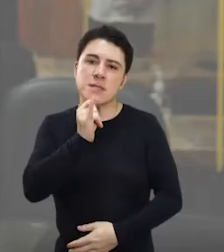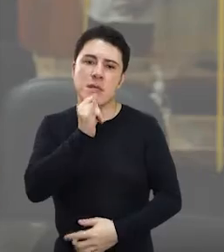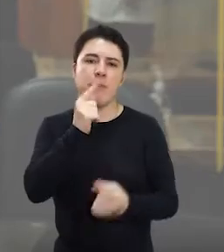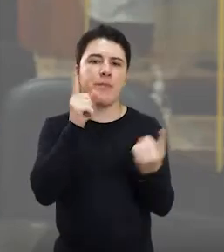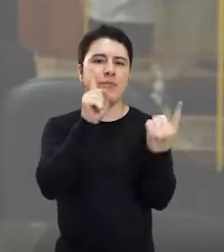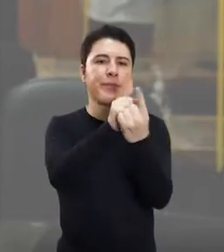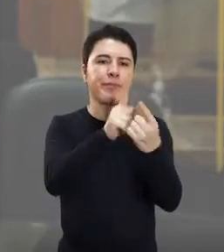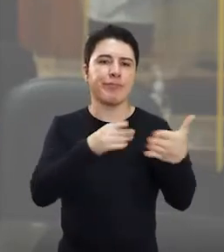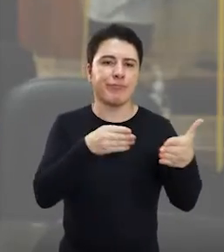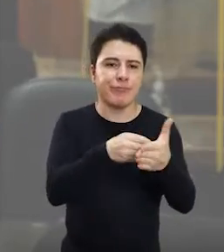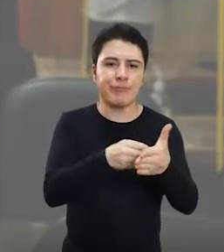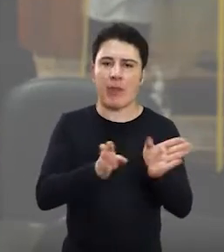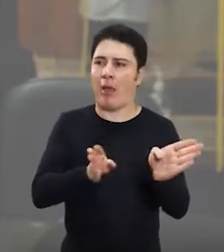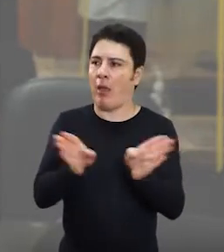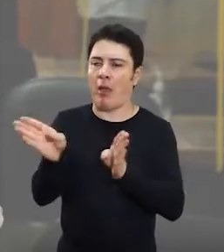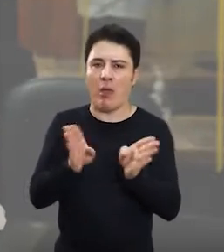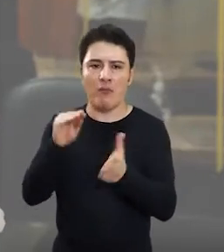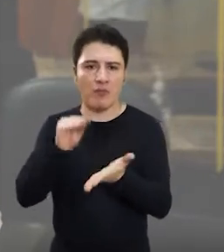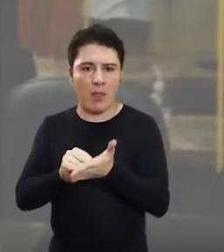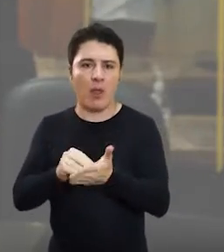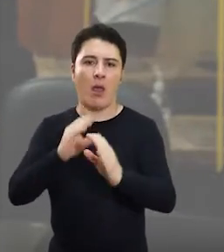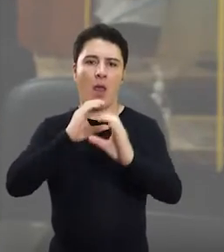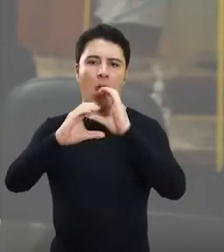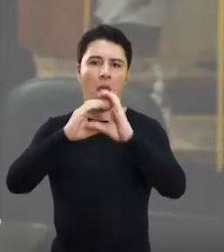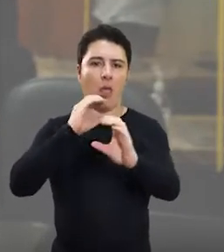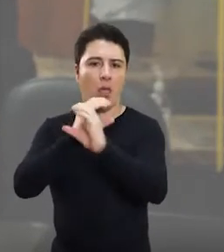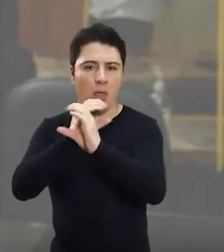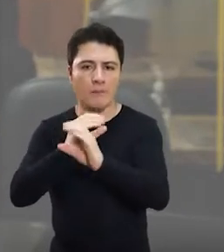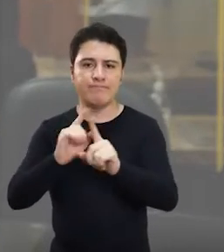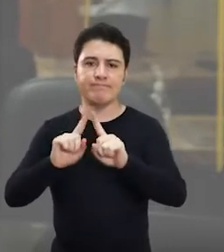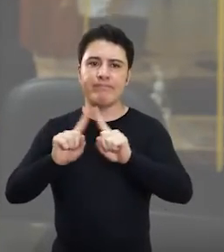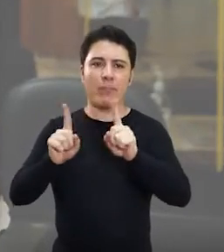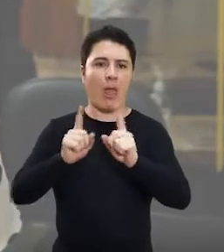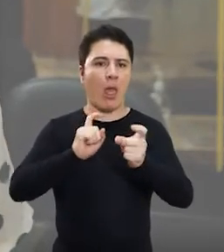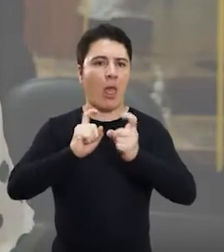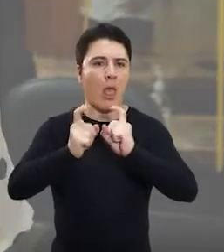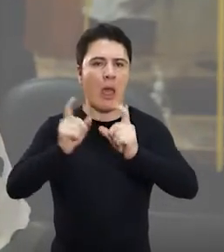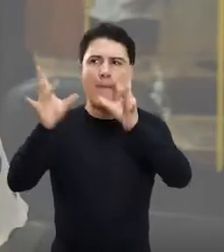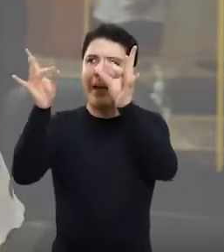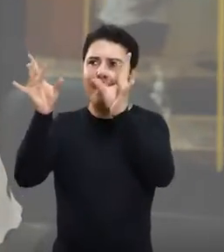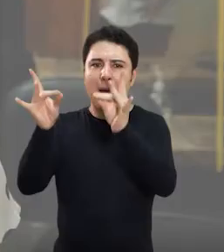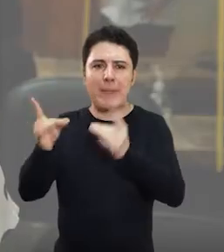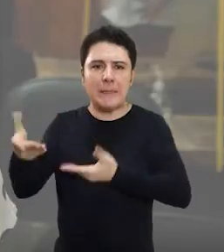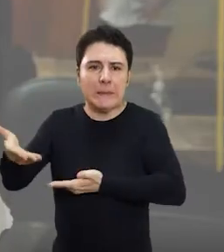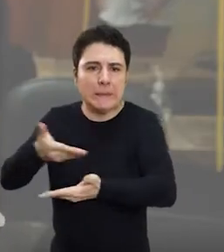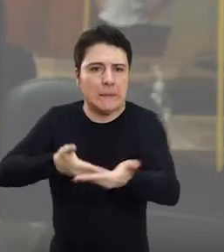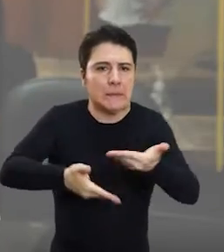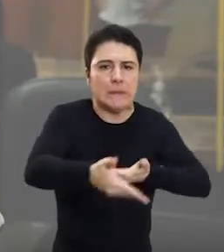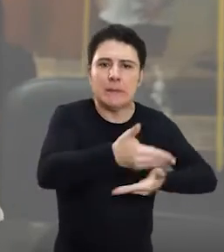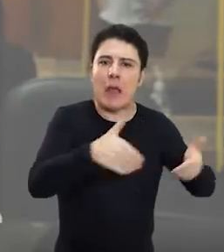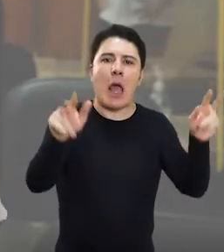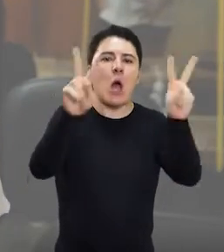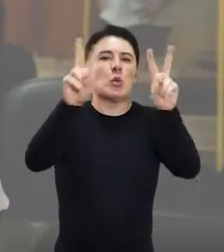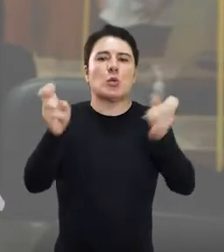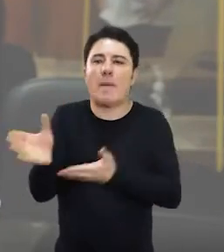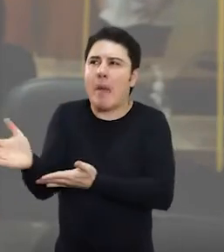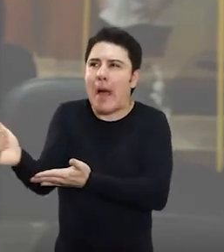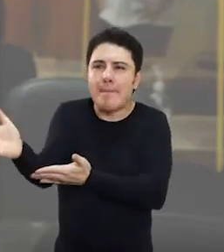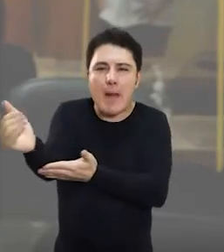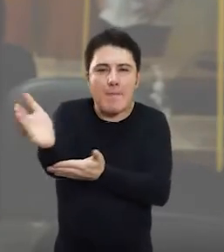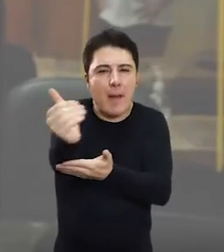município a falta de acessibilidade a gente não consegue a comunicação correta e tendo